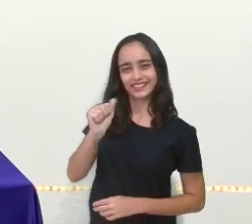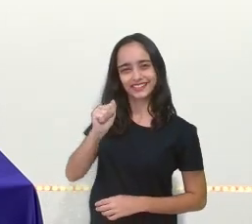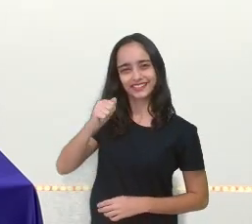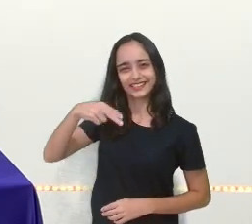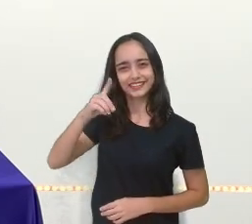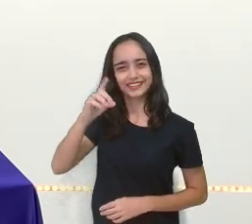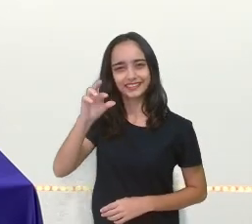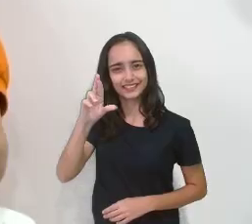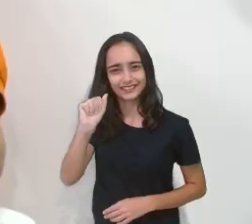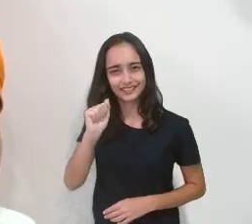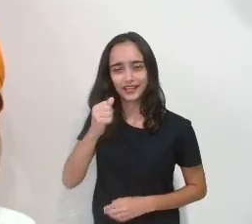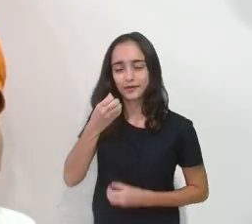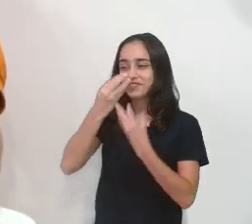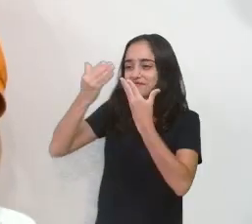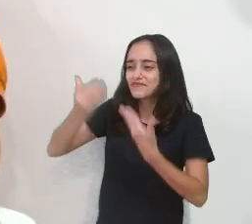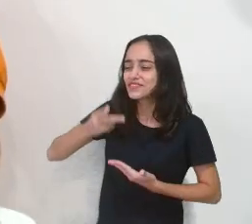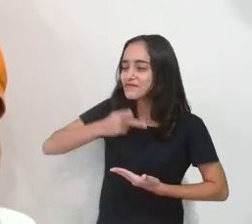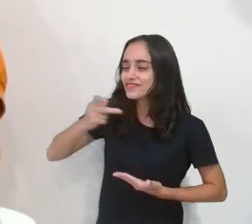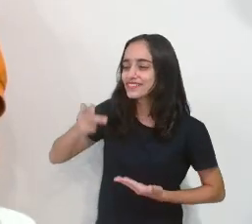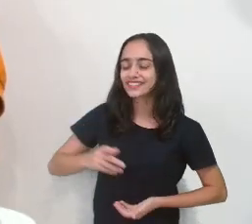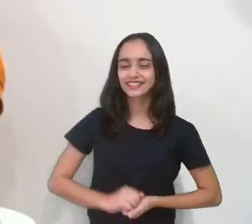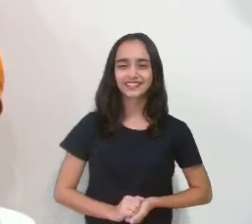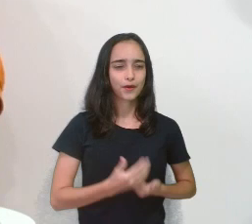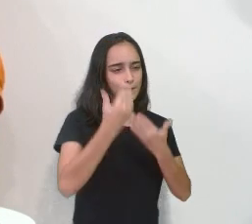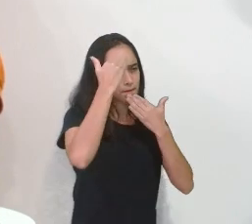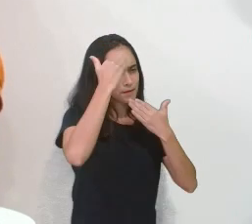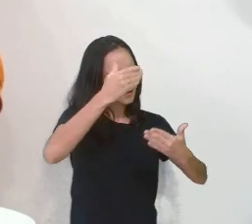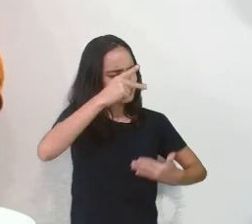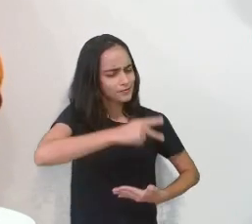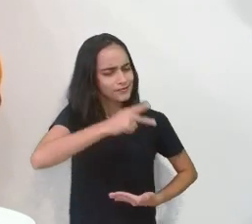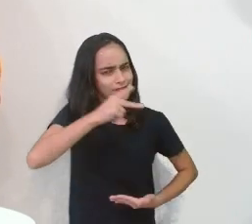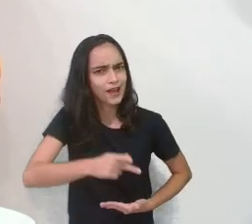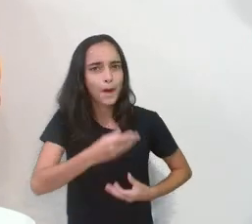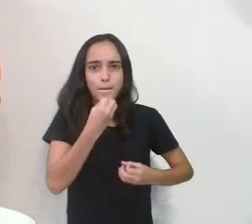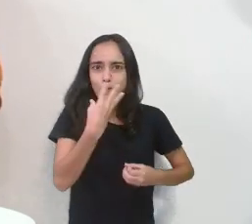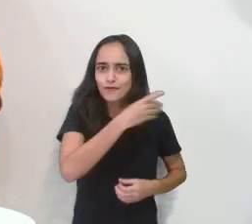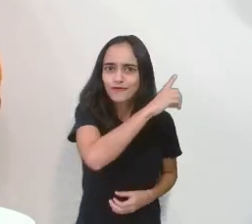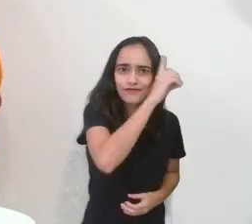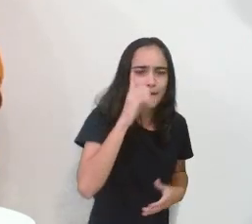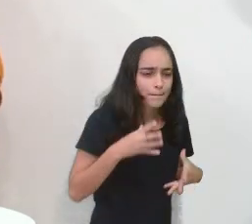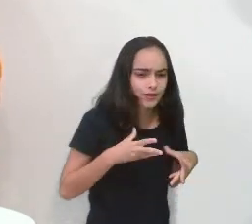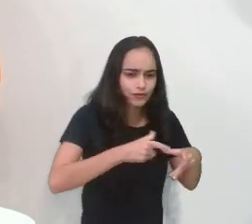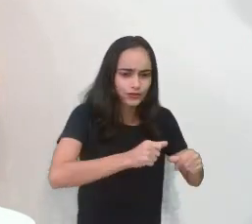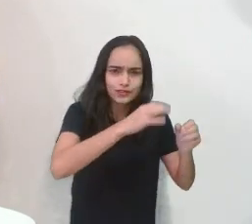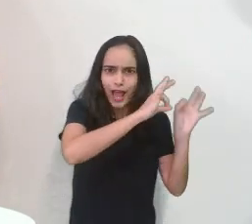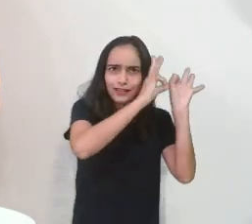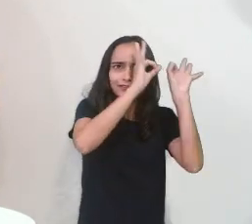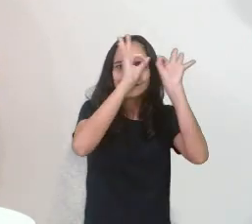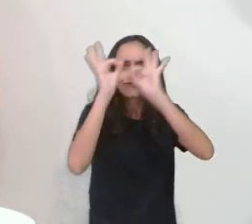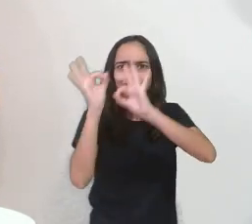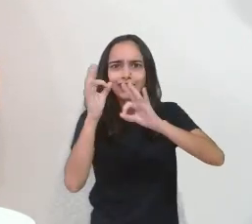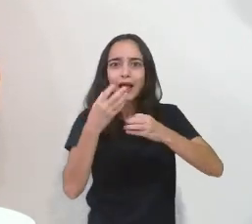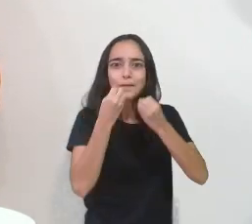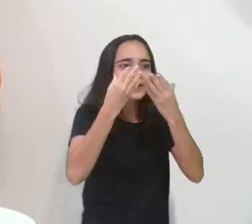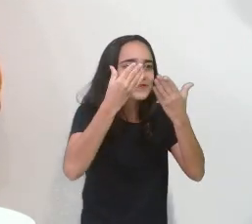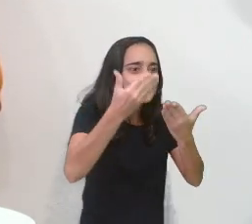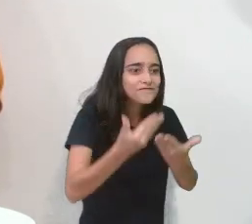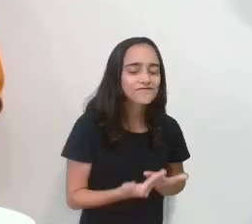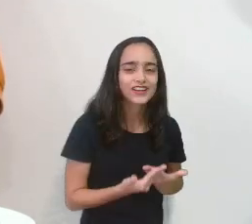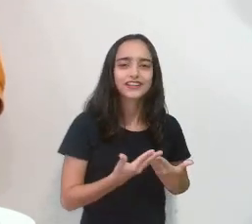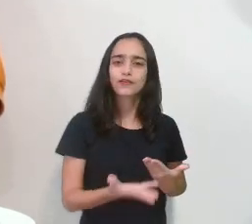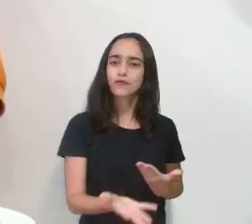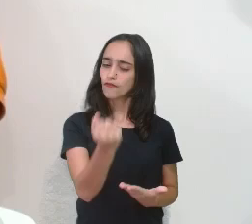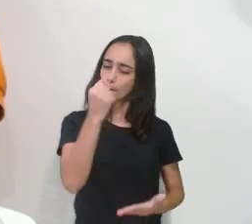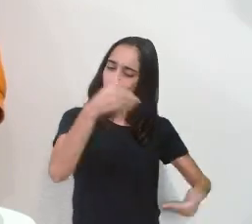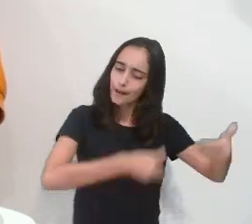bem-vinda, professora Sandra. Obrigada, professora Kátia. Bom dia para todo mundo que está aqui nos assistindo. Sejam super bem-vindos e vamos participar que a aula está